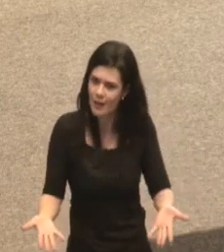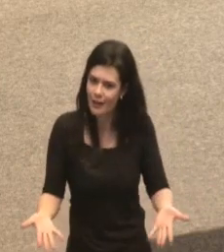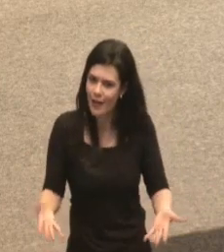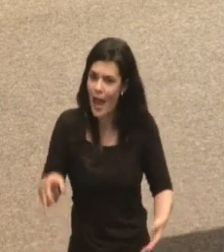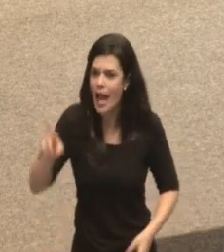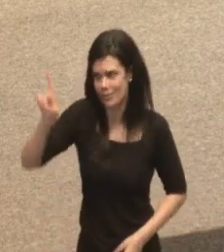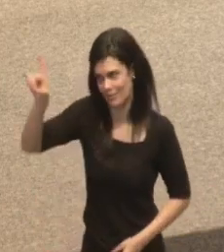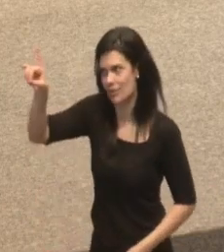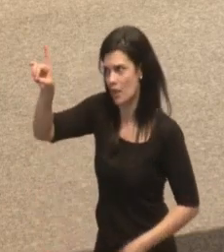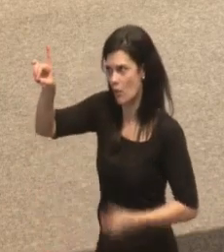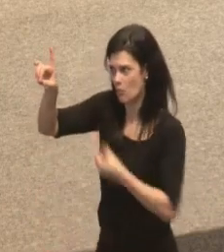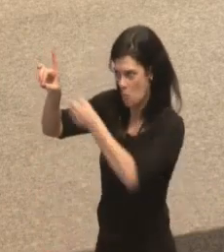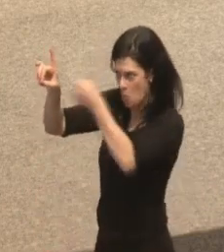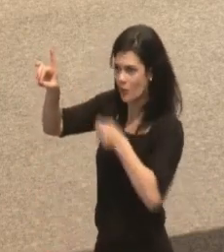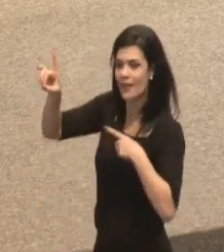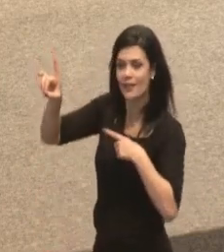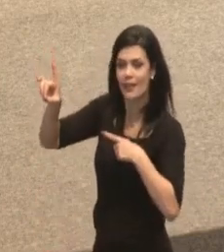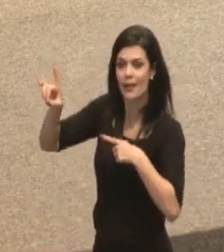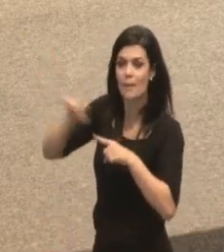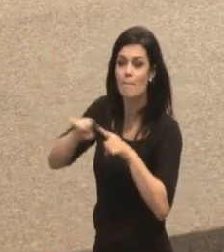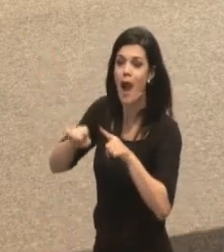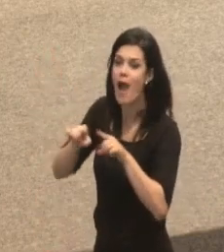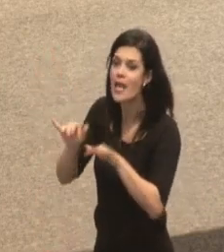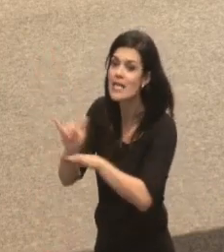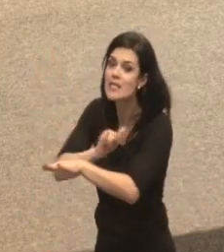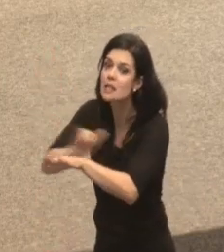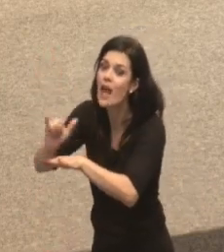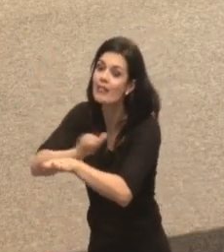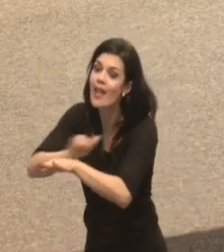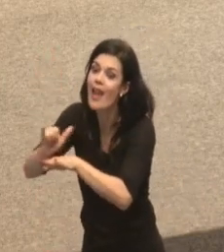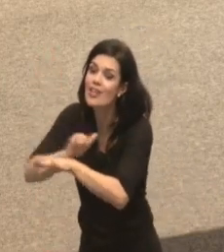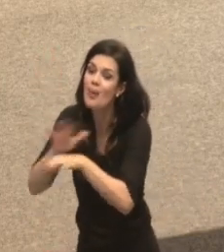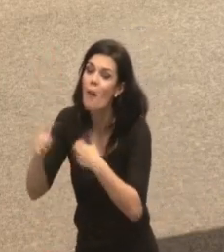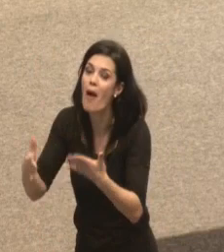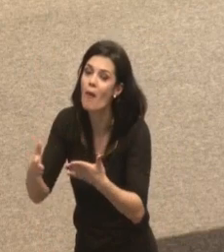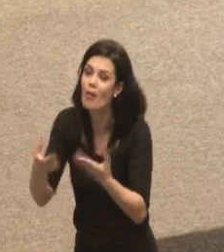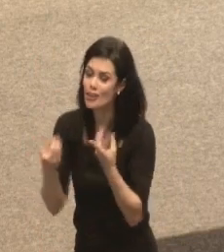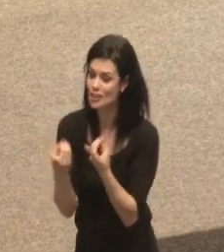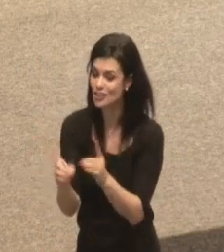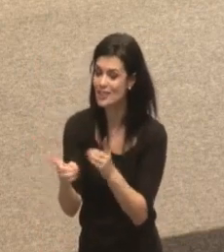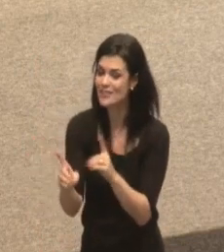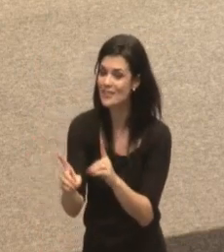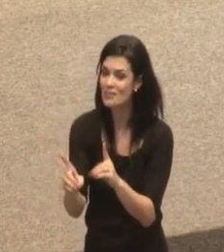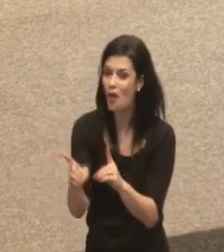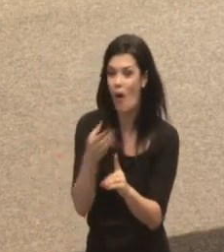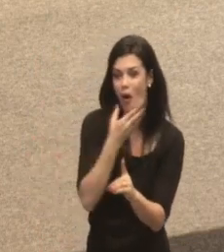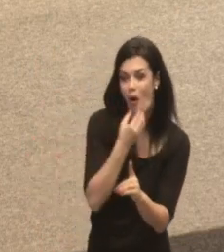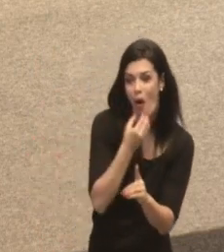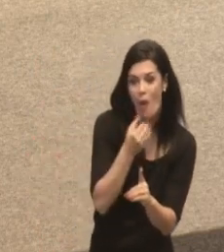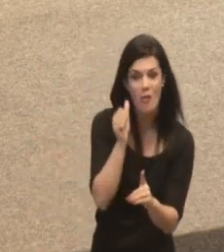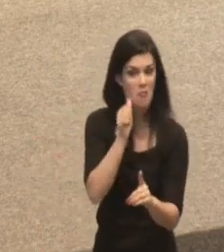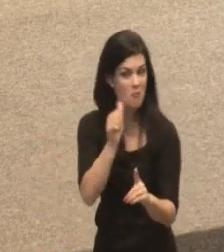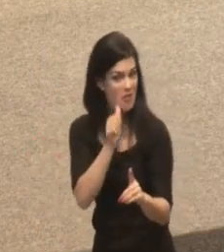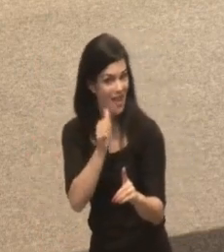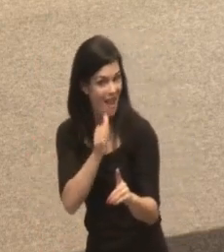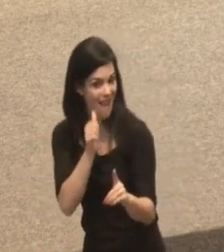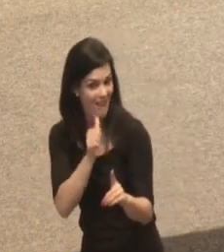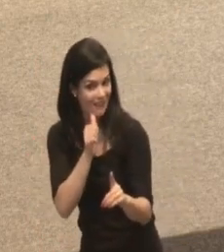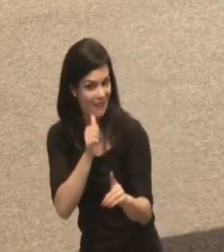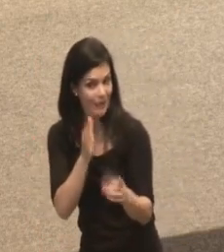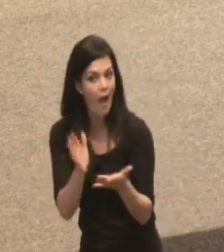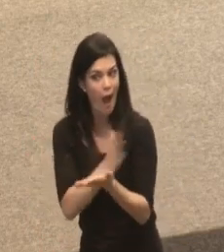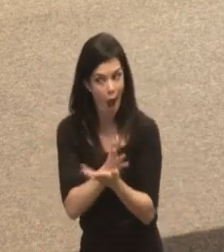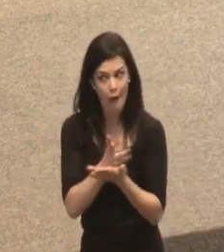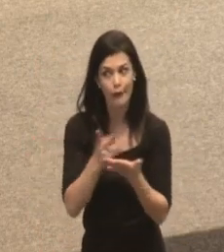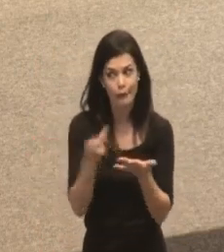se multiplicasse? Foi por meio dos discípulos, homens e mulheres. Alguns foram queimados